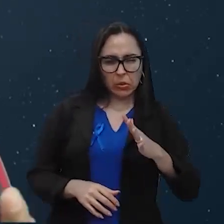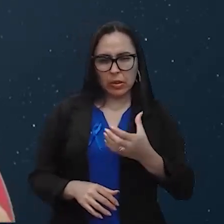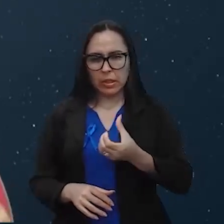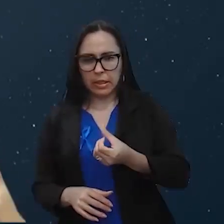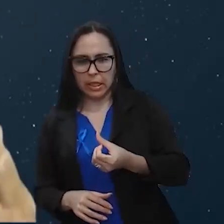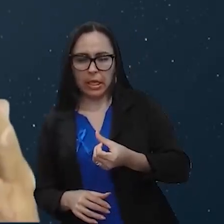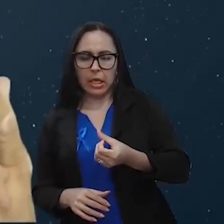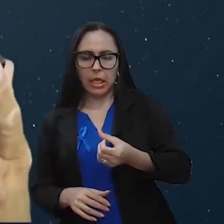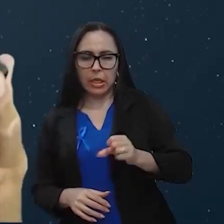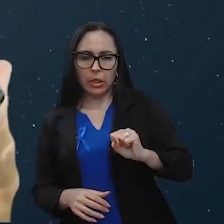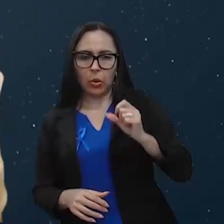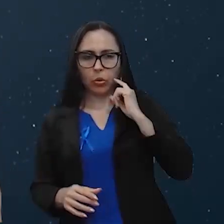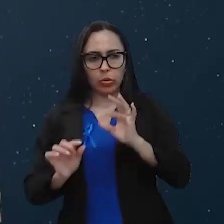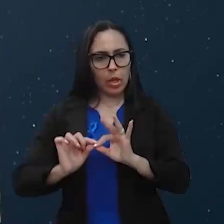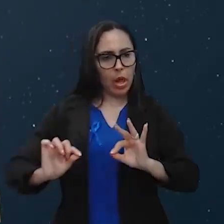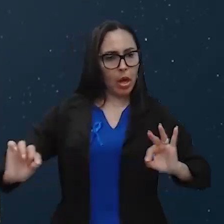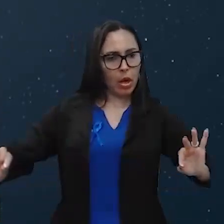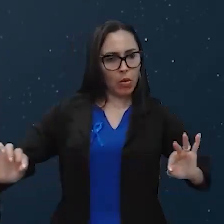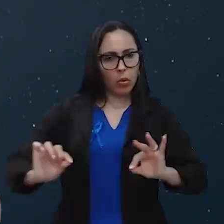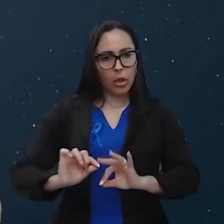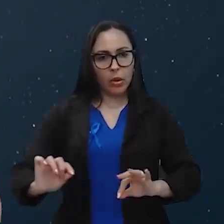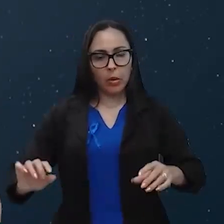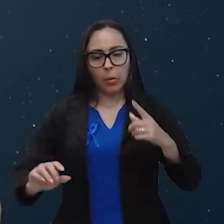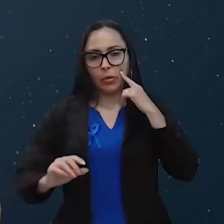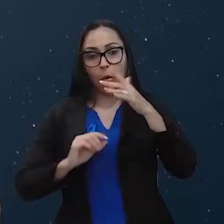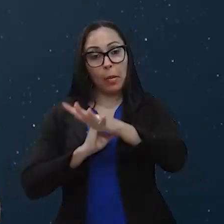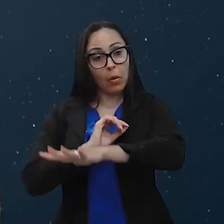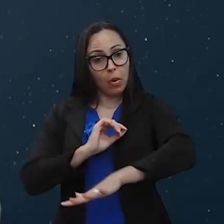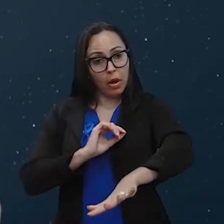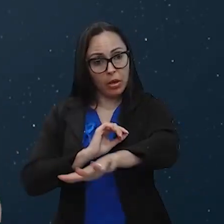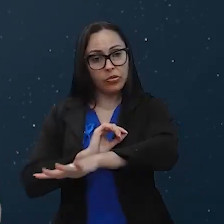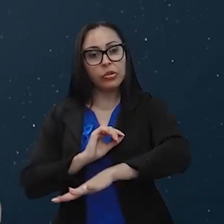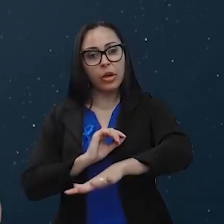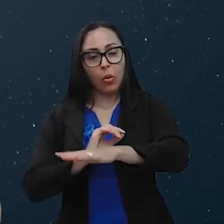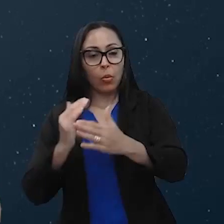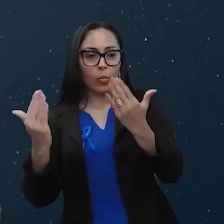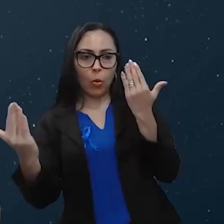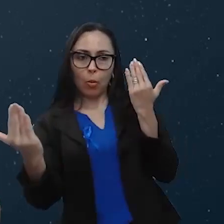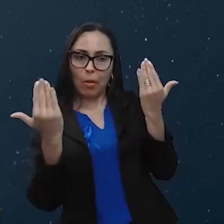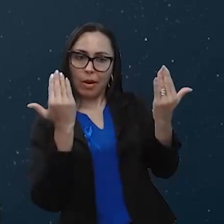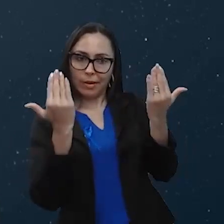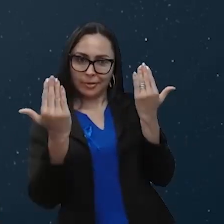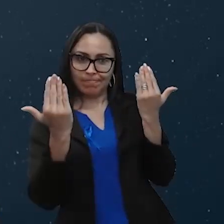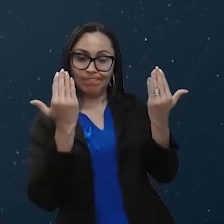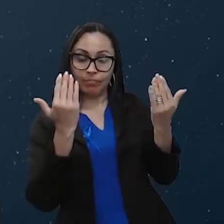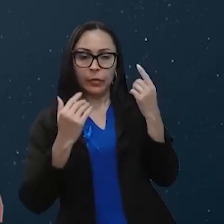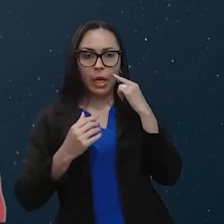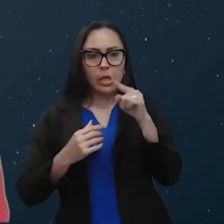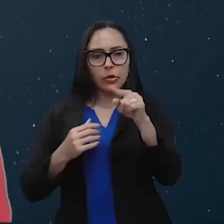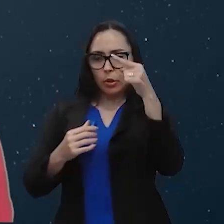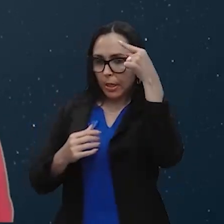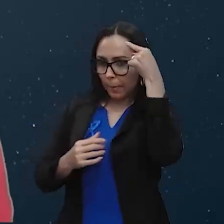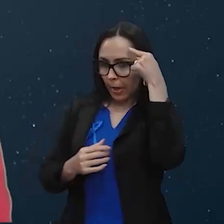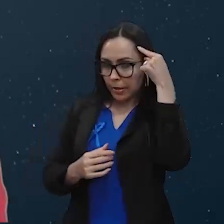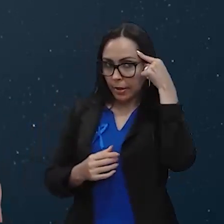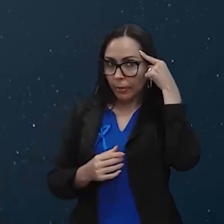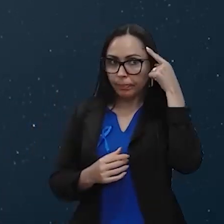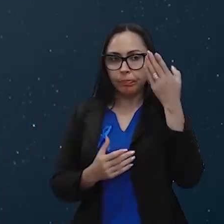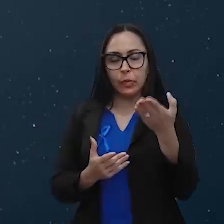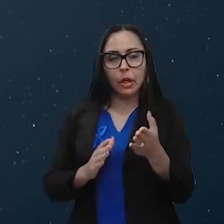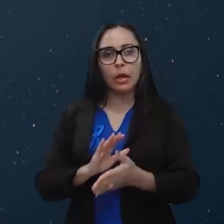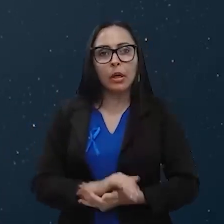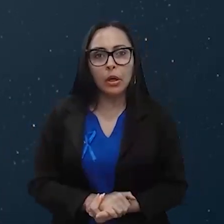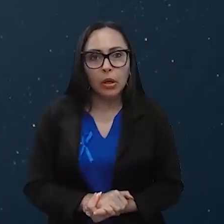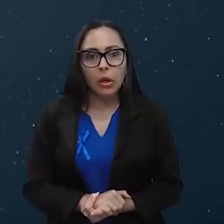que você pode formar ali uma região como comparação. Então, se você pensa no campo do